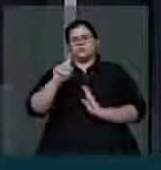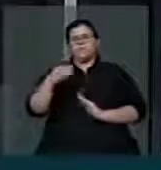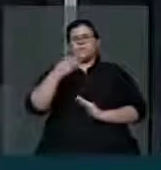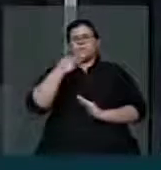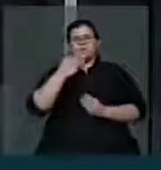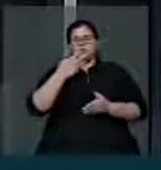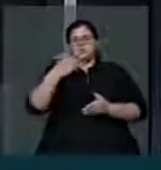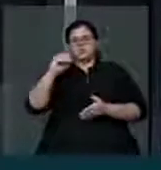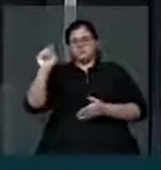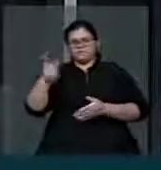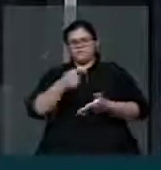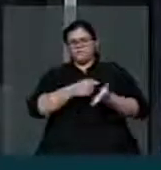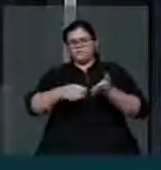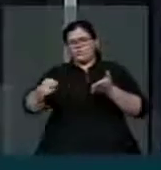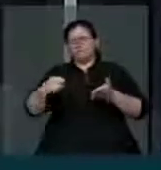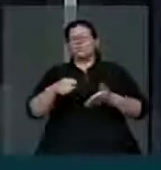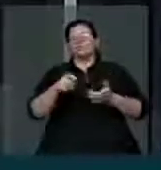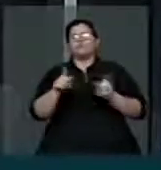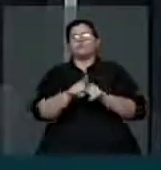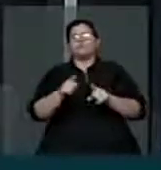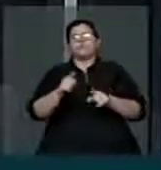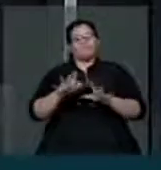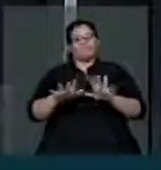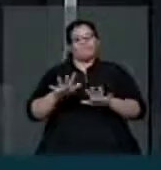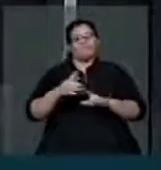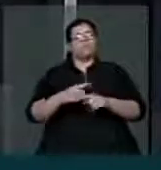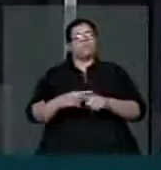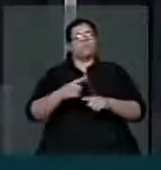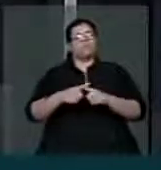menos, para que essa casa